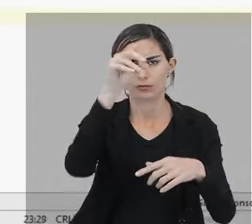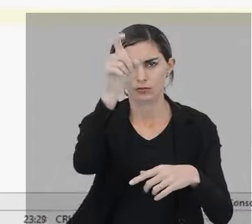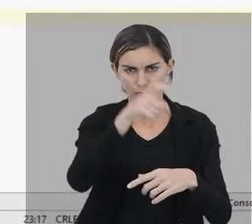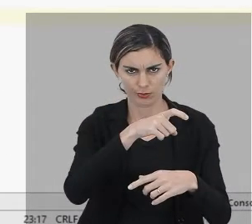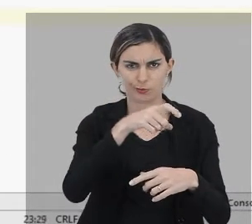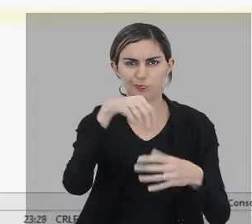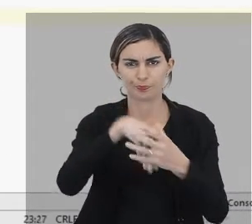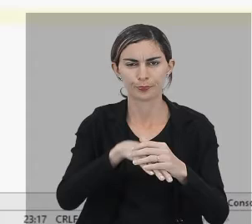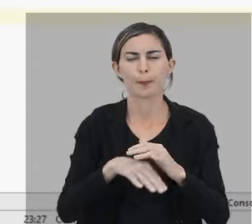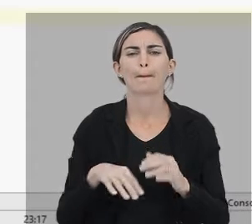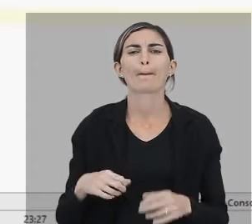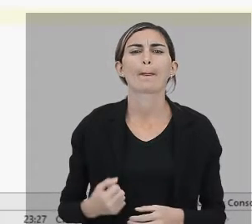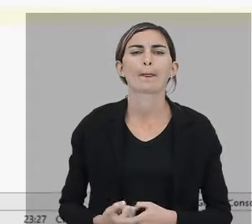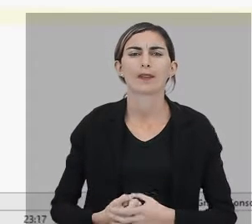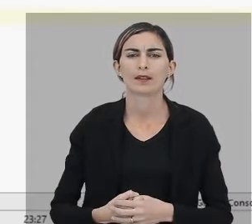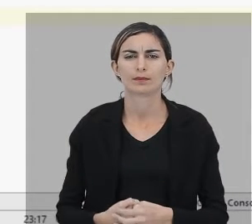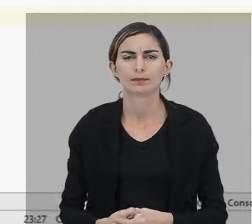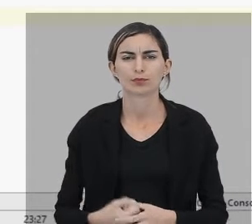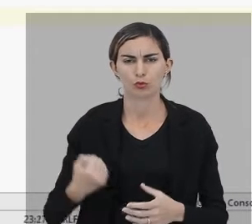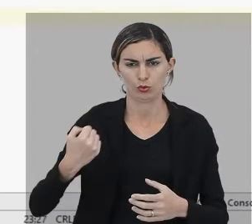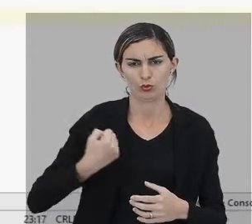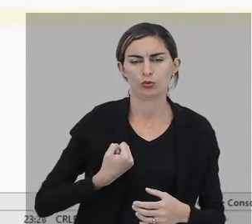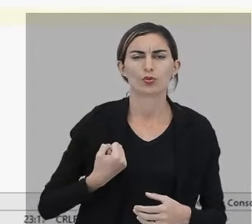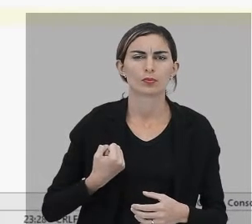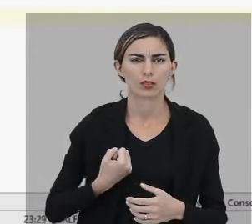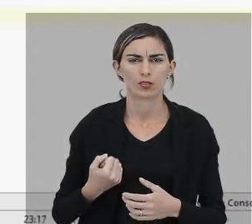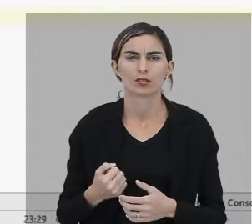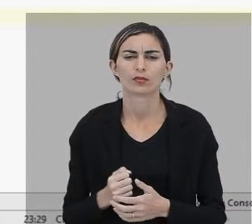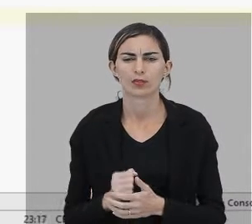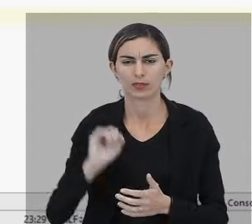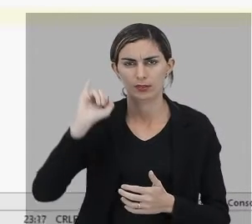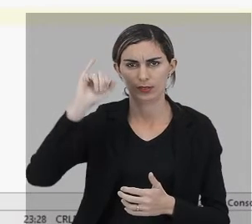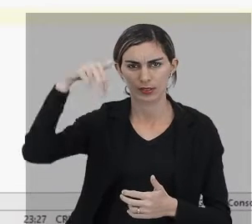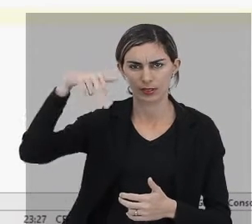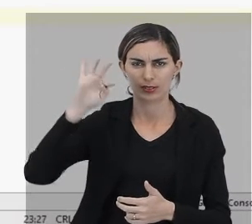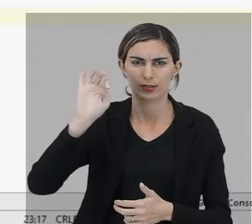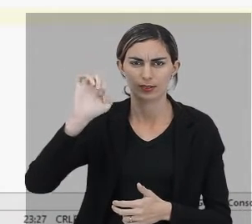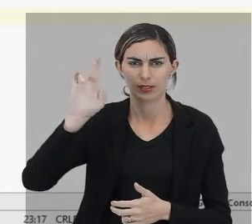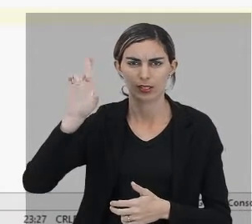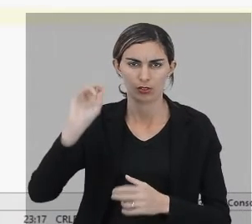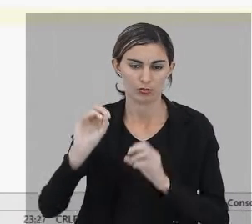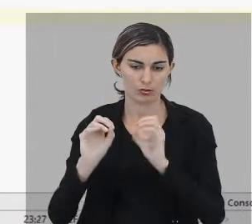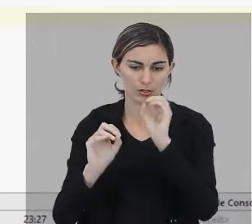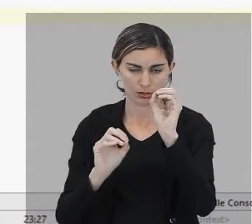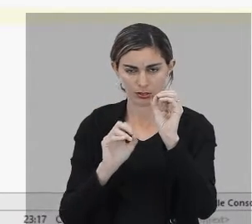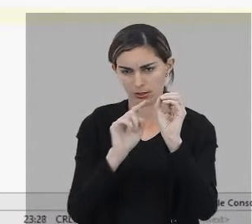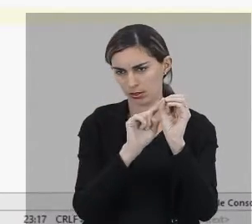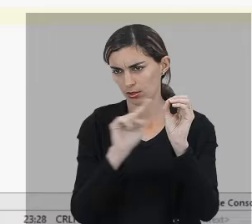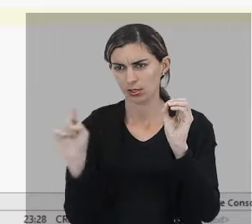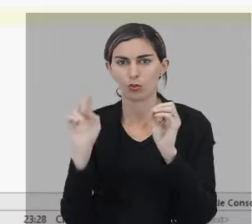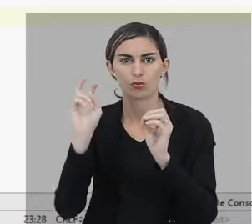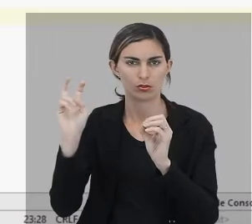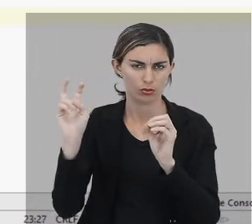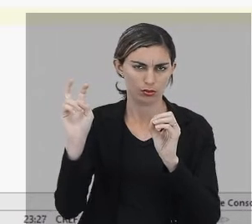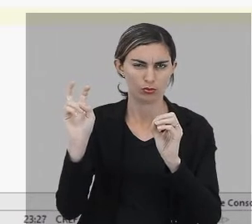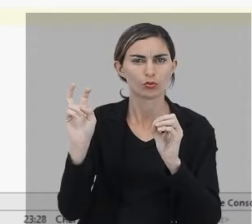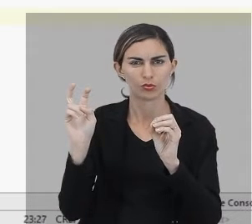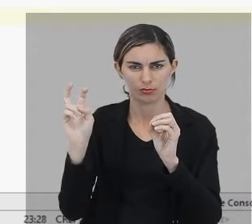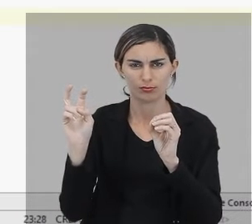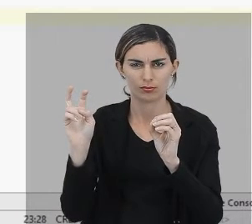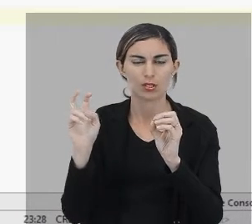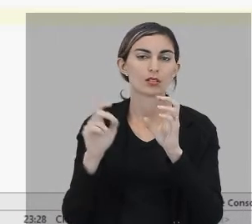Eu vou sortear um número inteiro que vai de 0 a